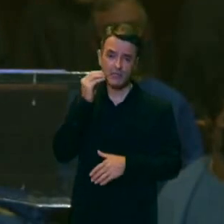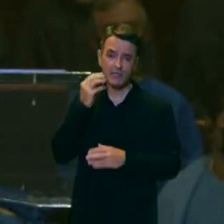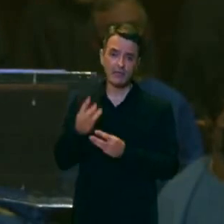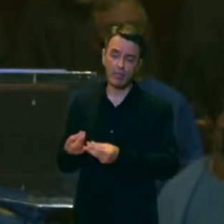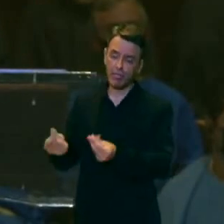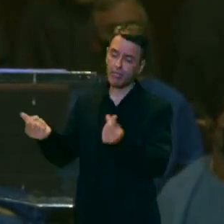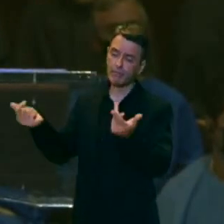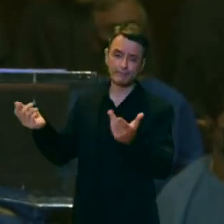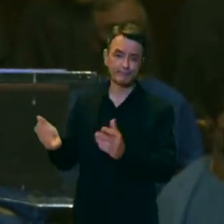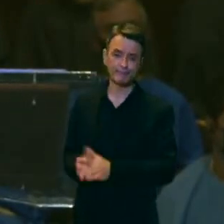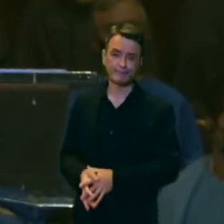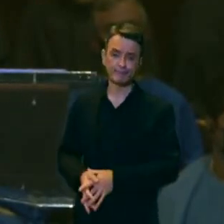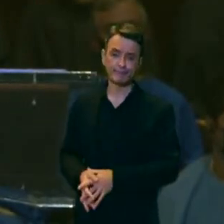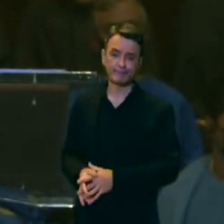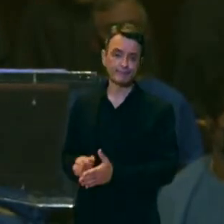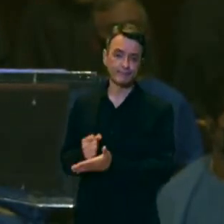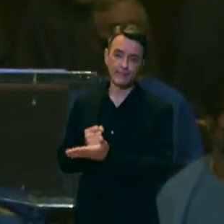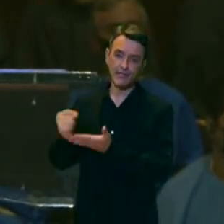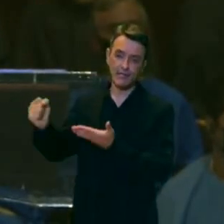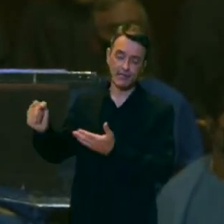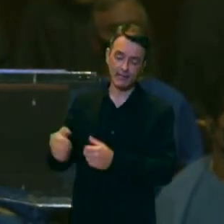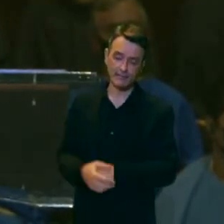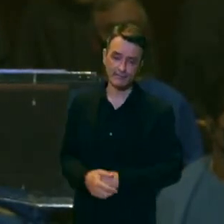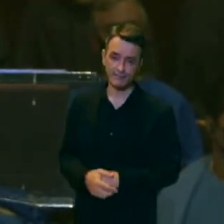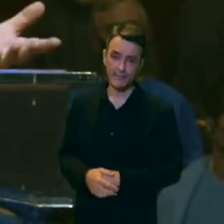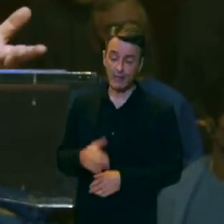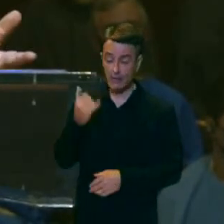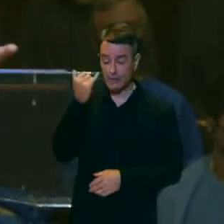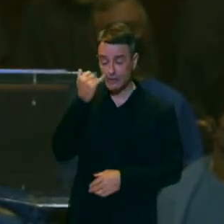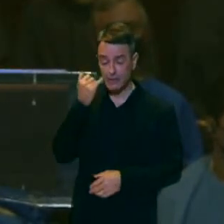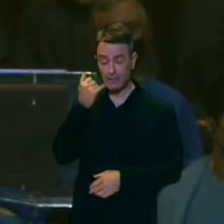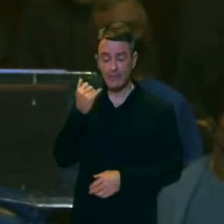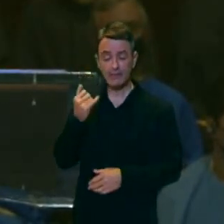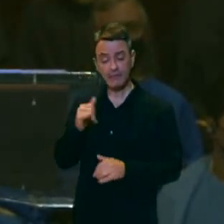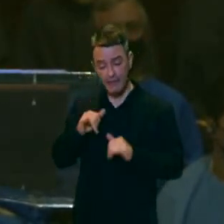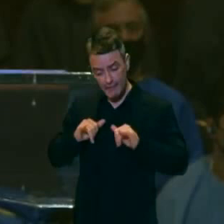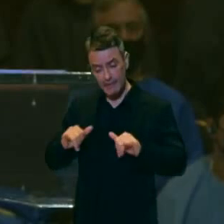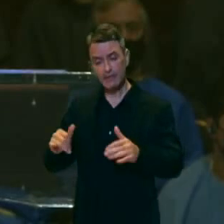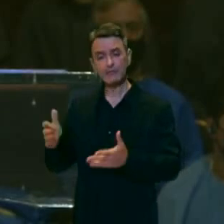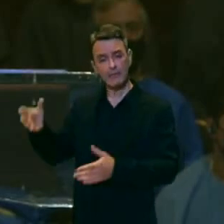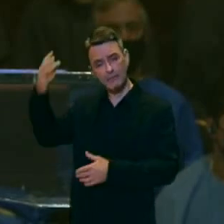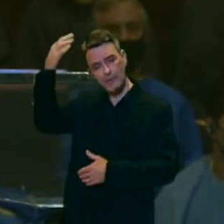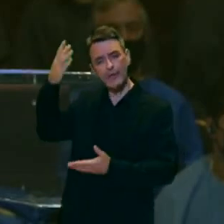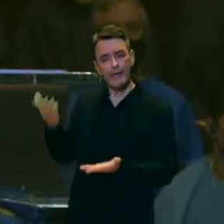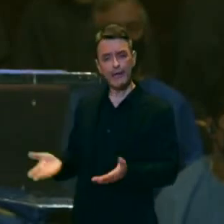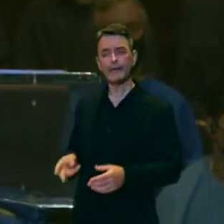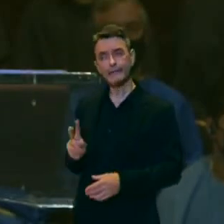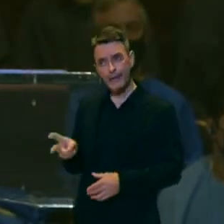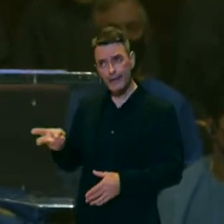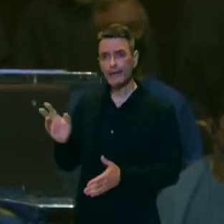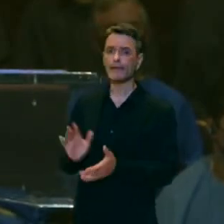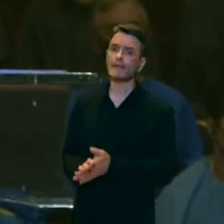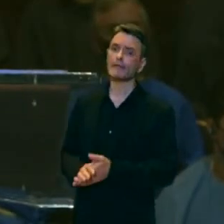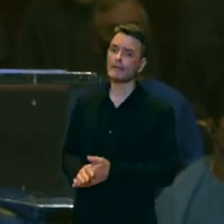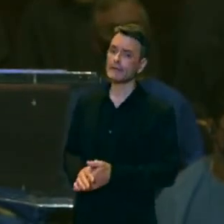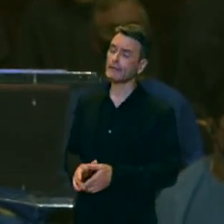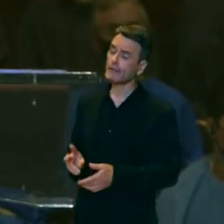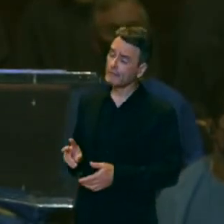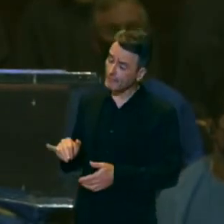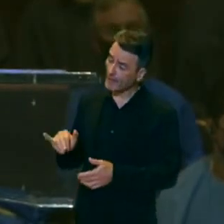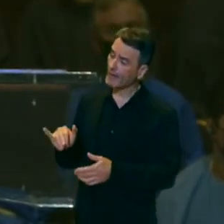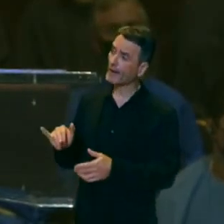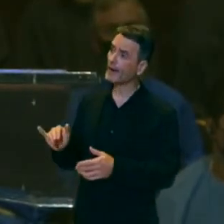volta mais. Era isso que Jeremias estava dizendo o tempo todo para Zedequias: vai acabar